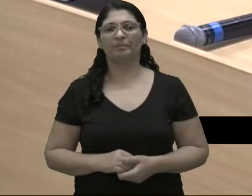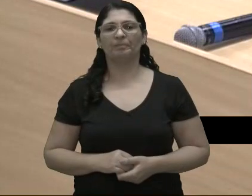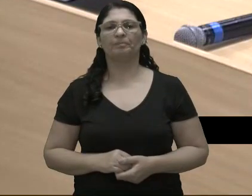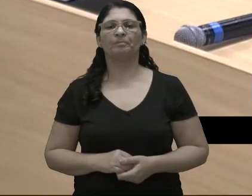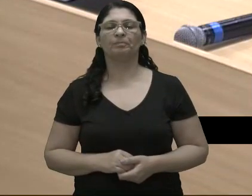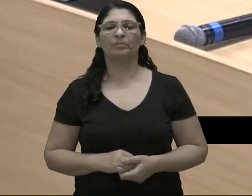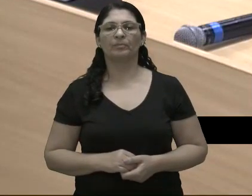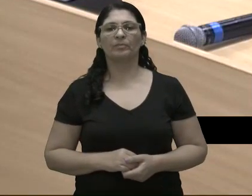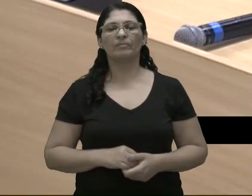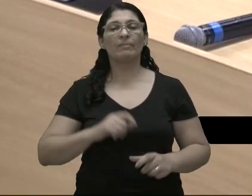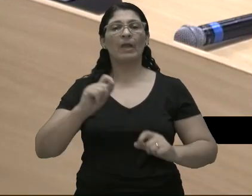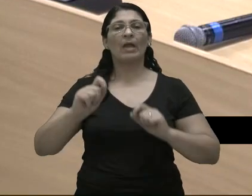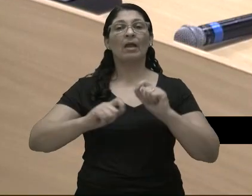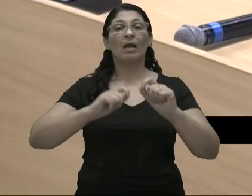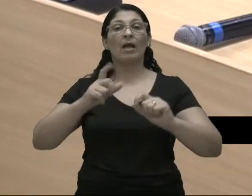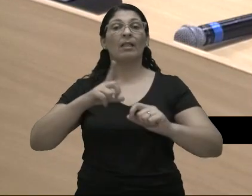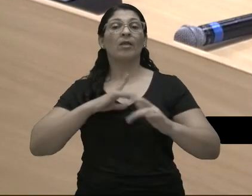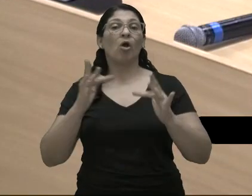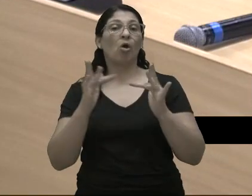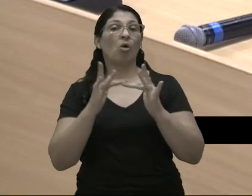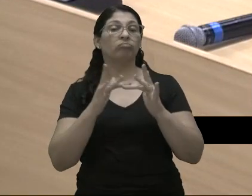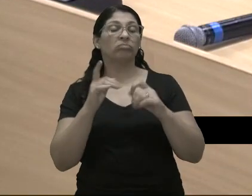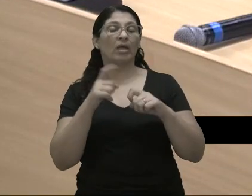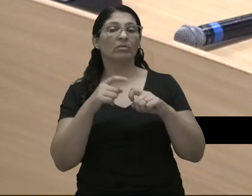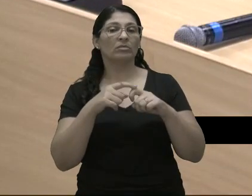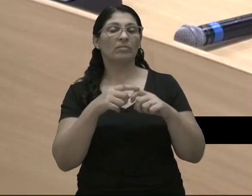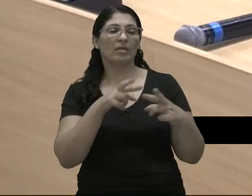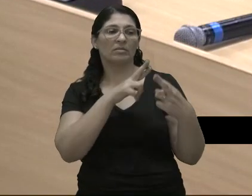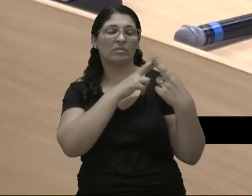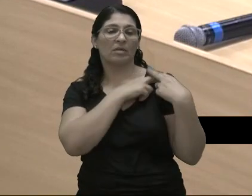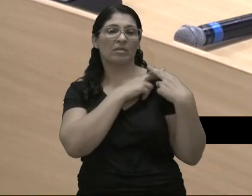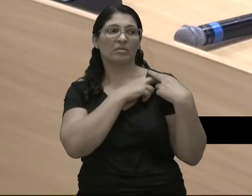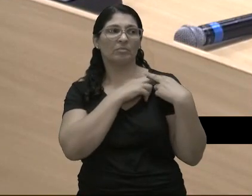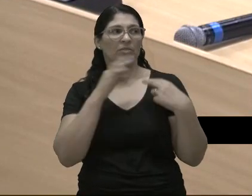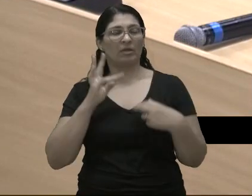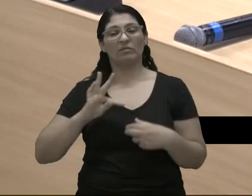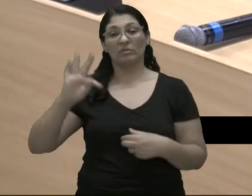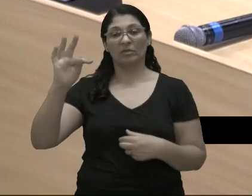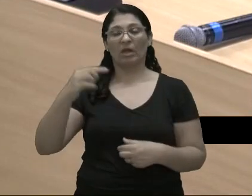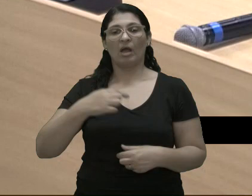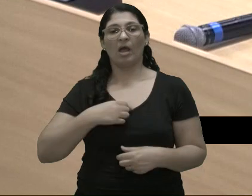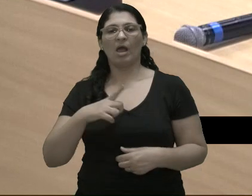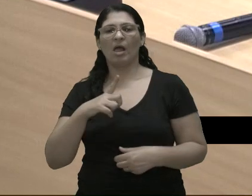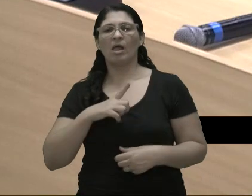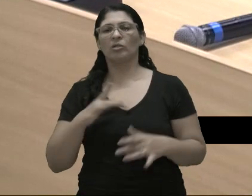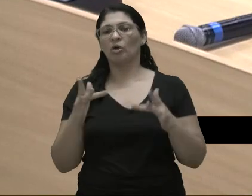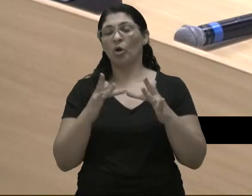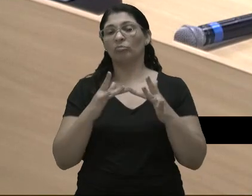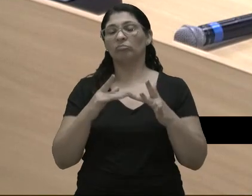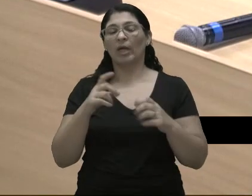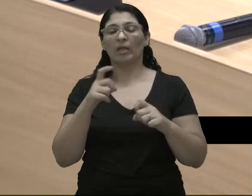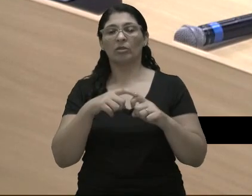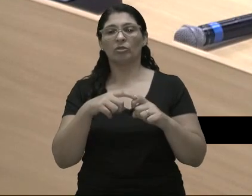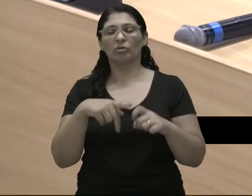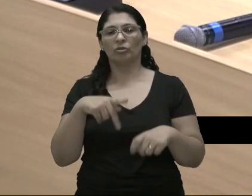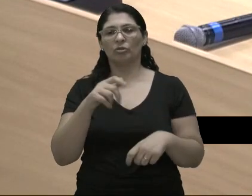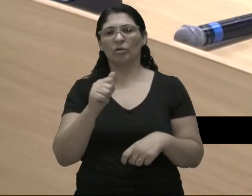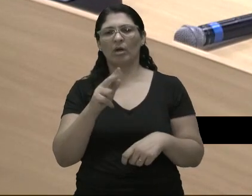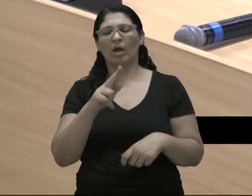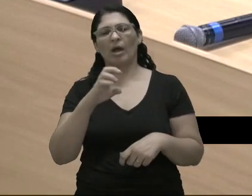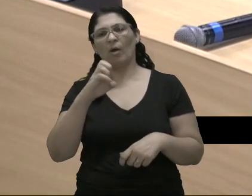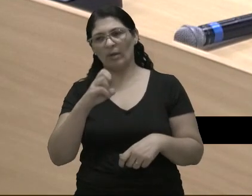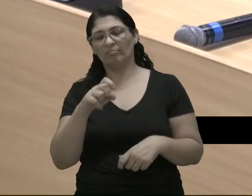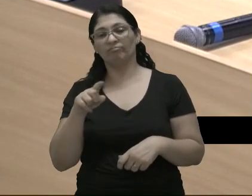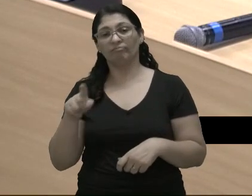Quem tem esse contato com os médicos são os responsáveis técnicos. Sim, eu tive o contato com o Dr. Cauê, que ele mesmo